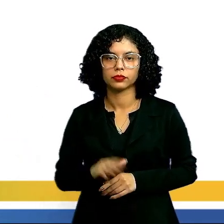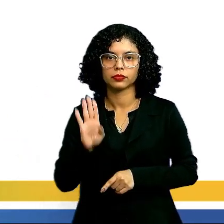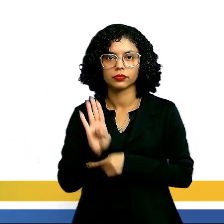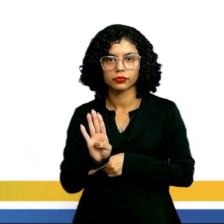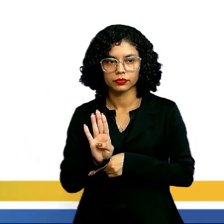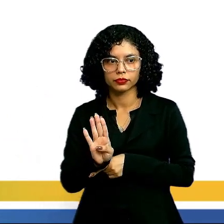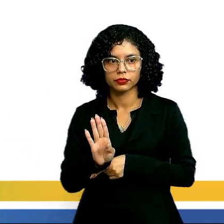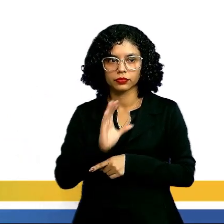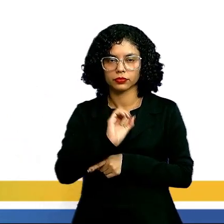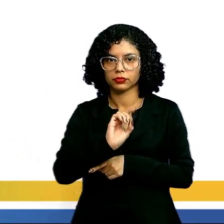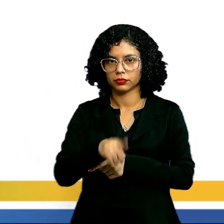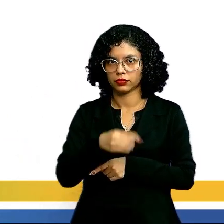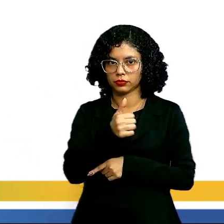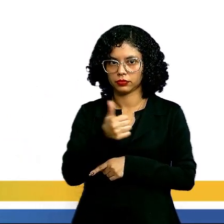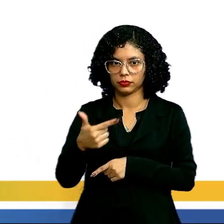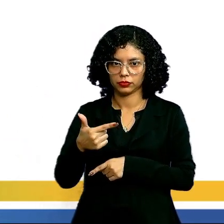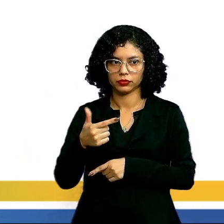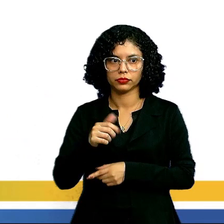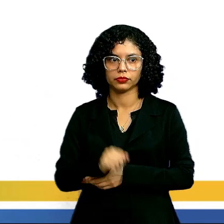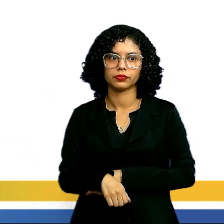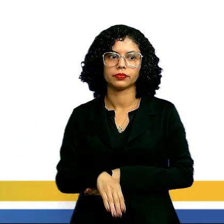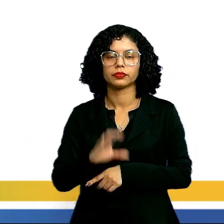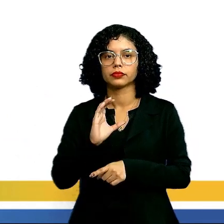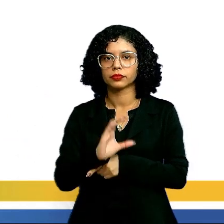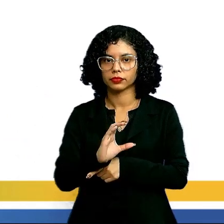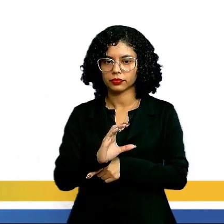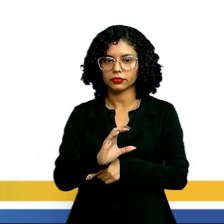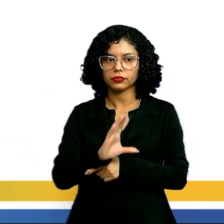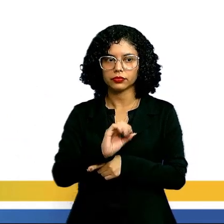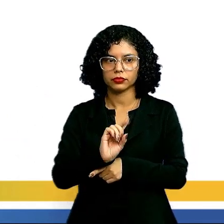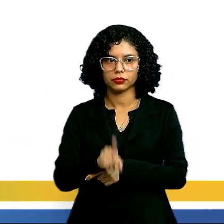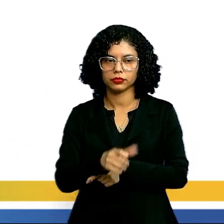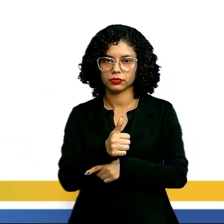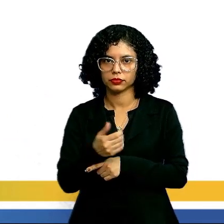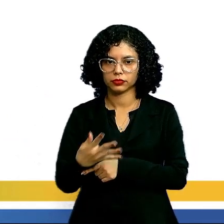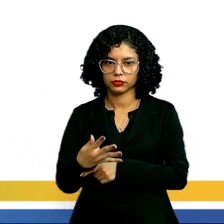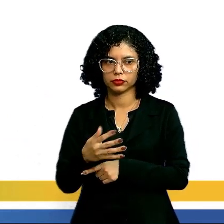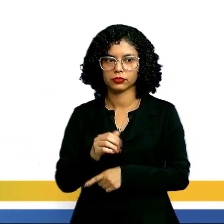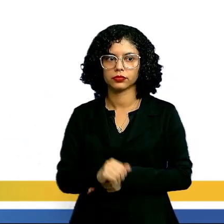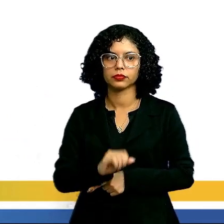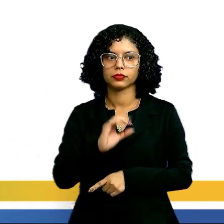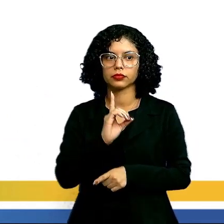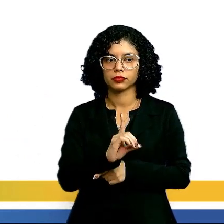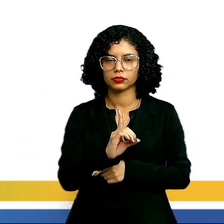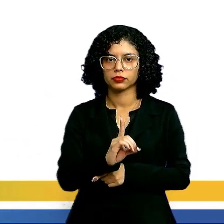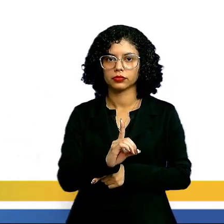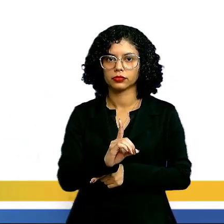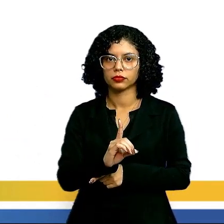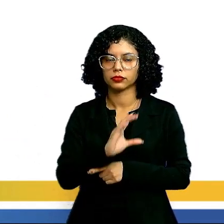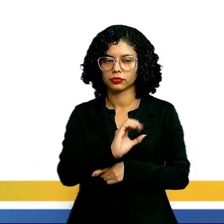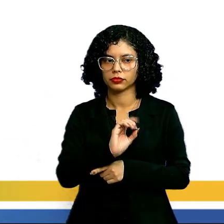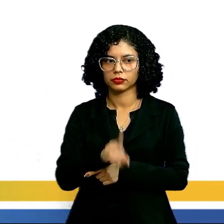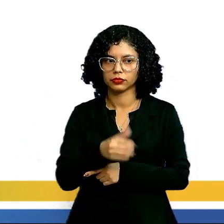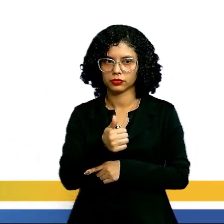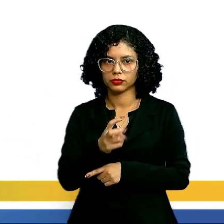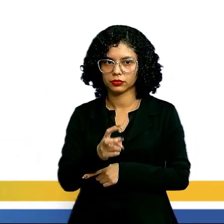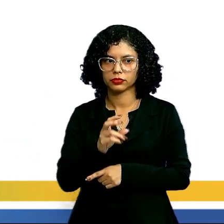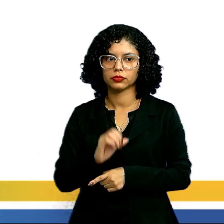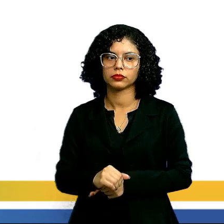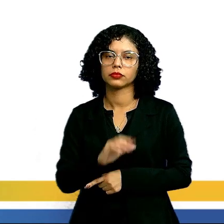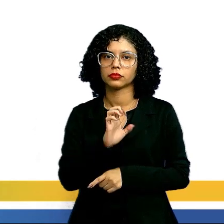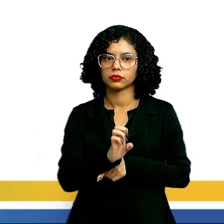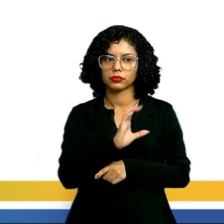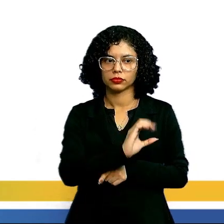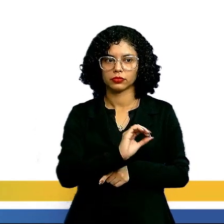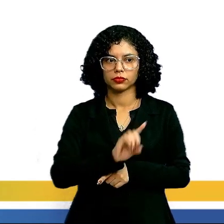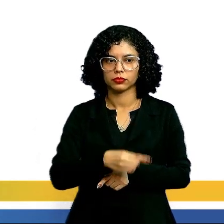0,09, B 0,12, C 0,14, D